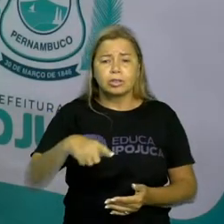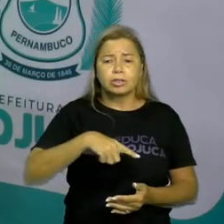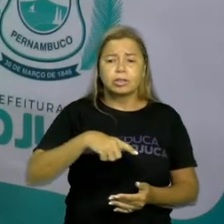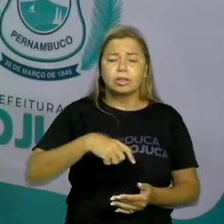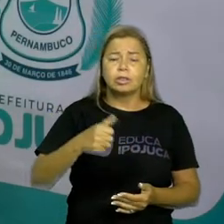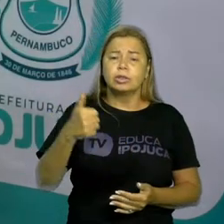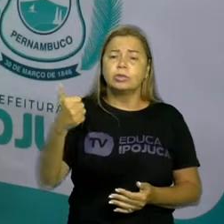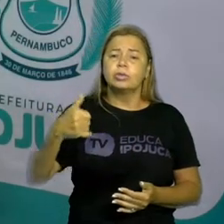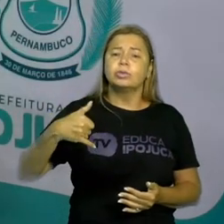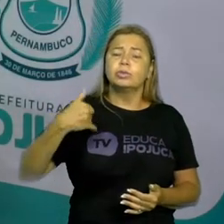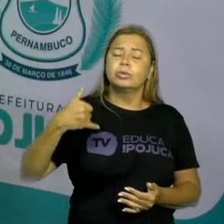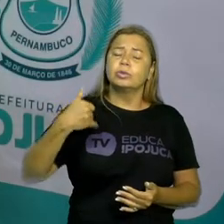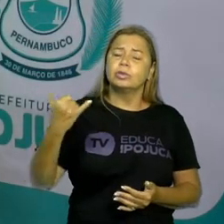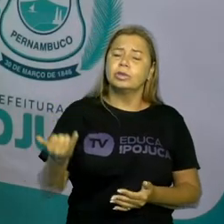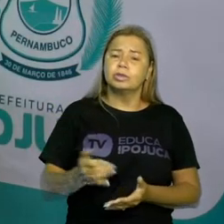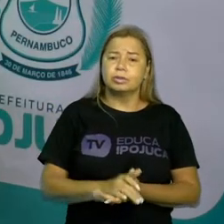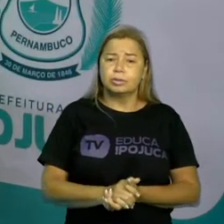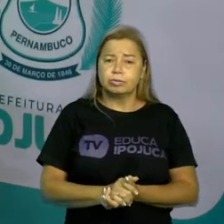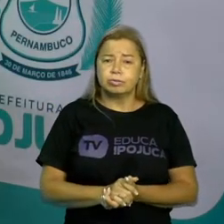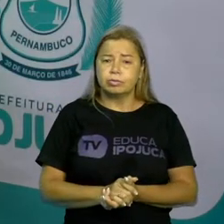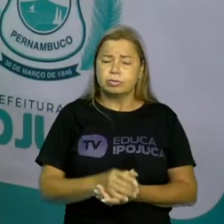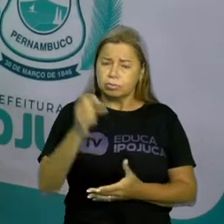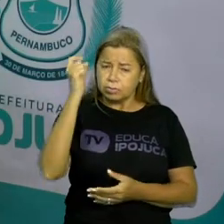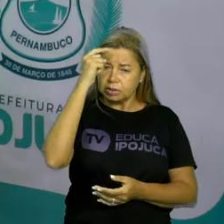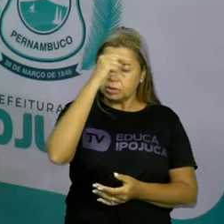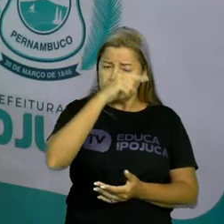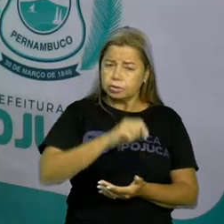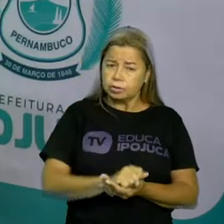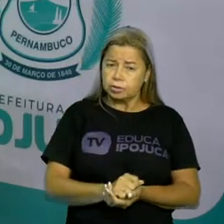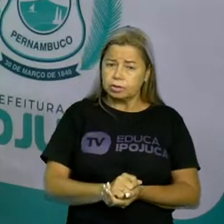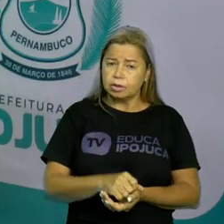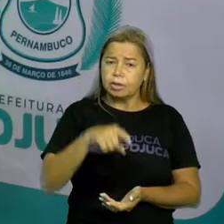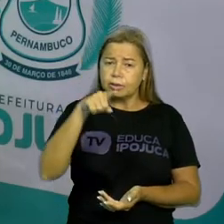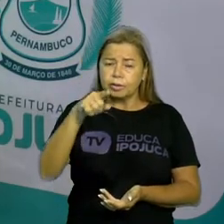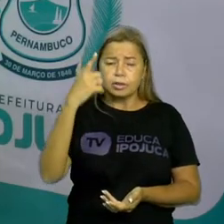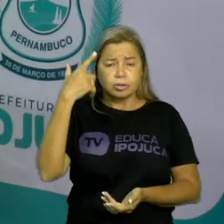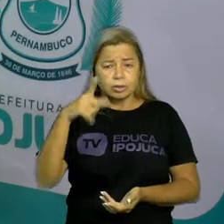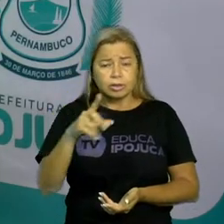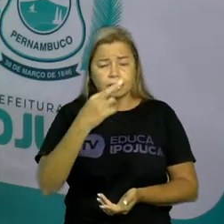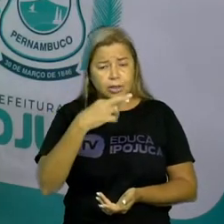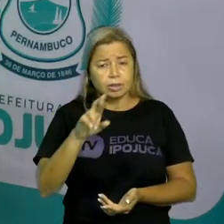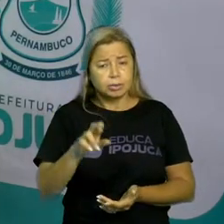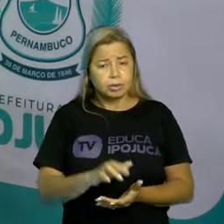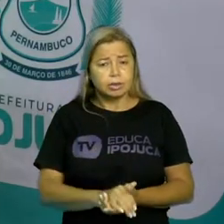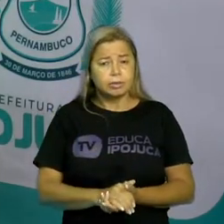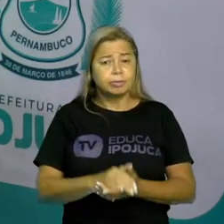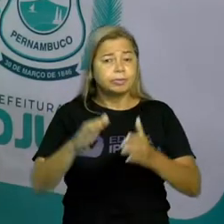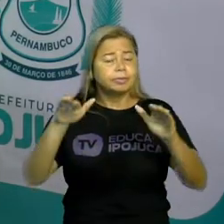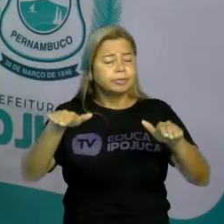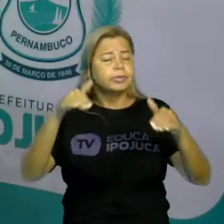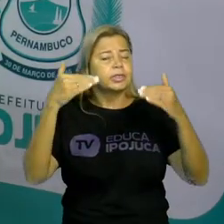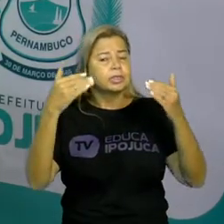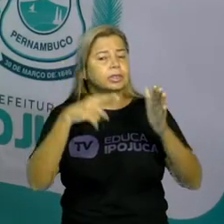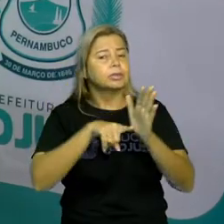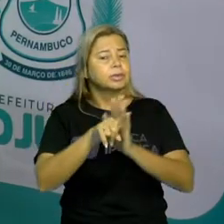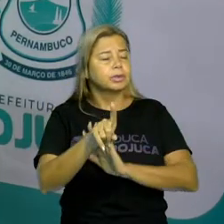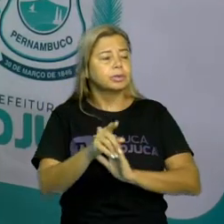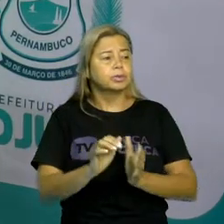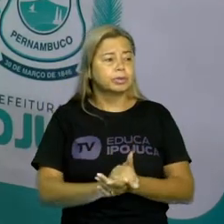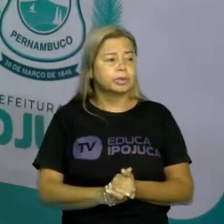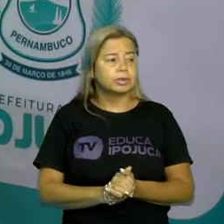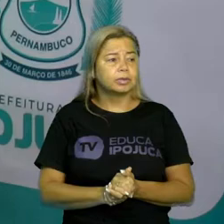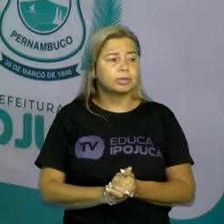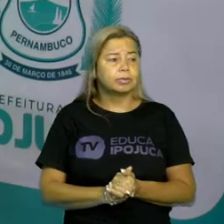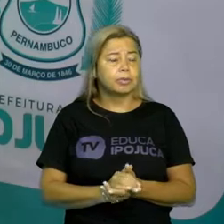essa questão aí vai estar difícil? Será que vocês vão conseguir responder? Presta atenção na pergunta, tá? Eu